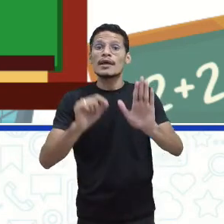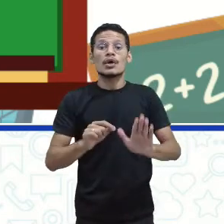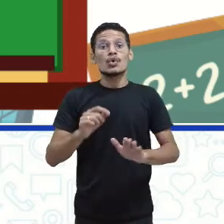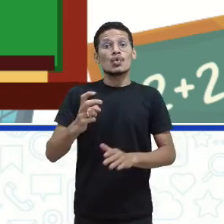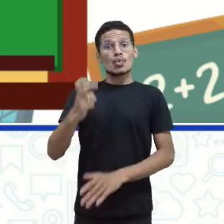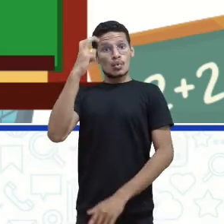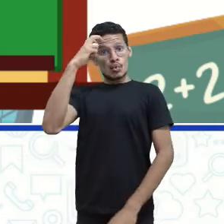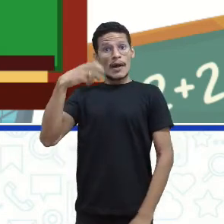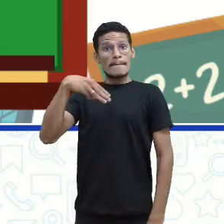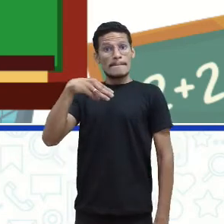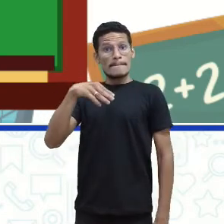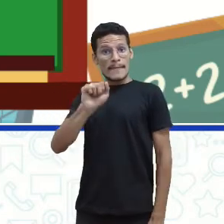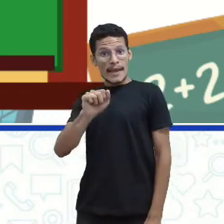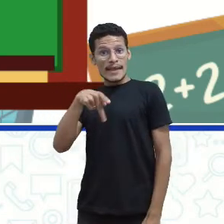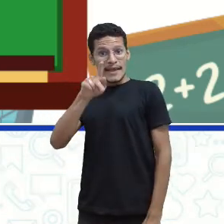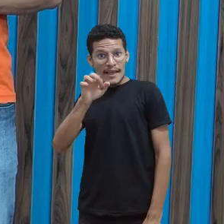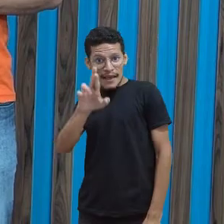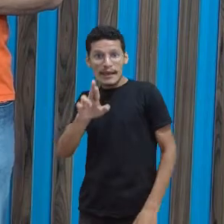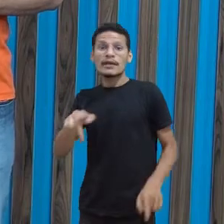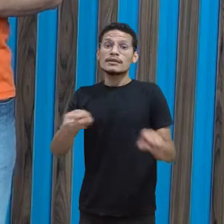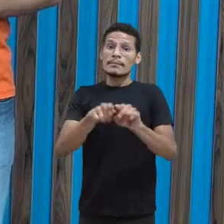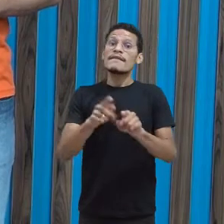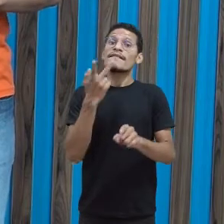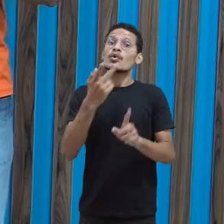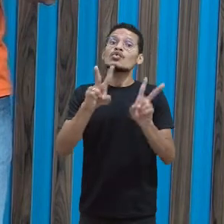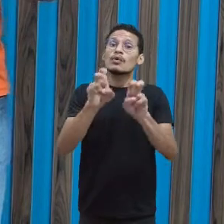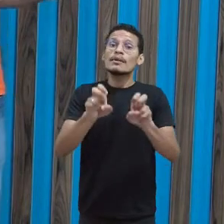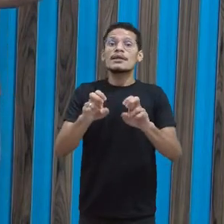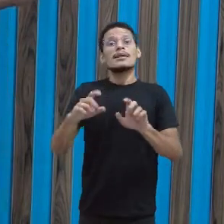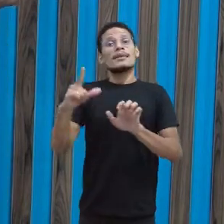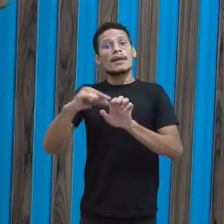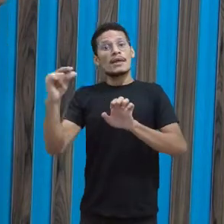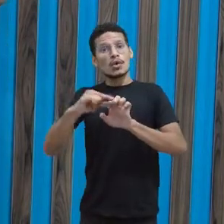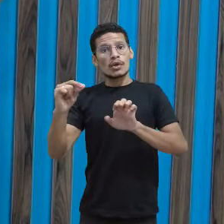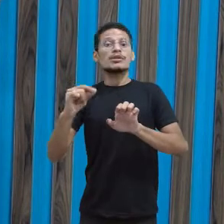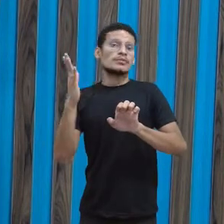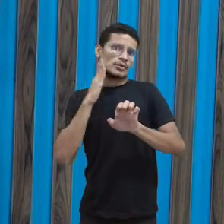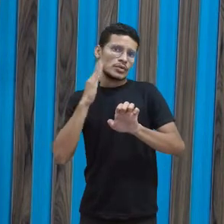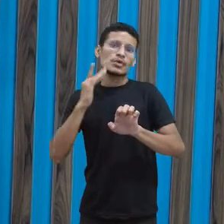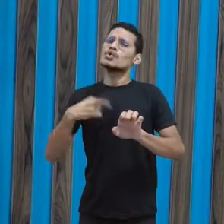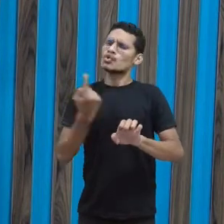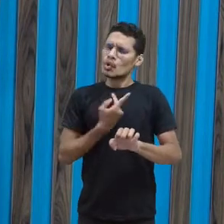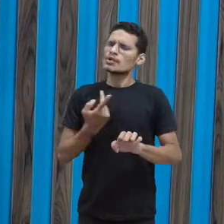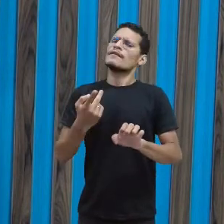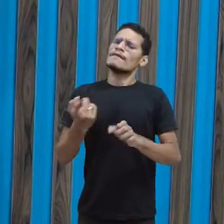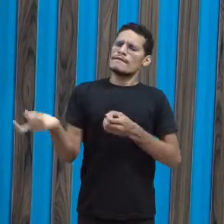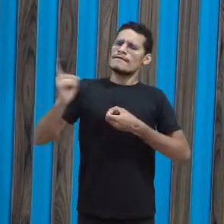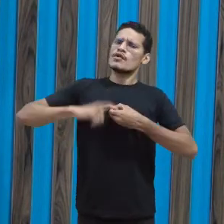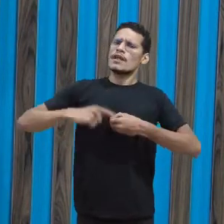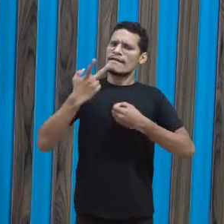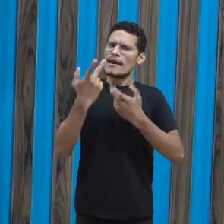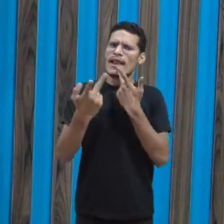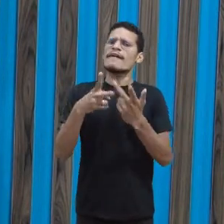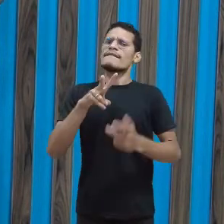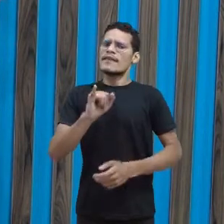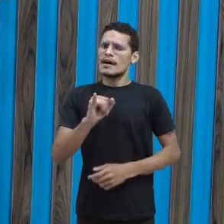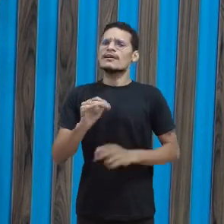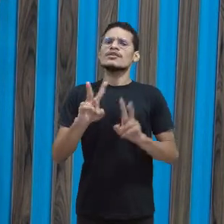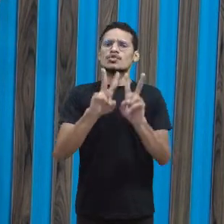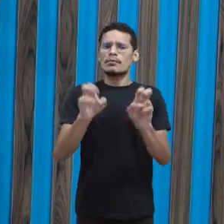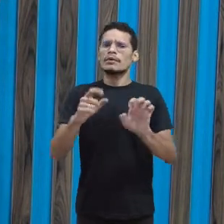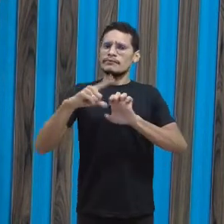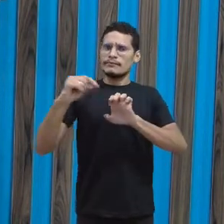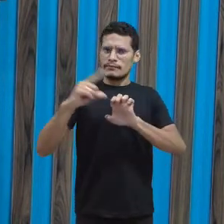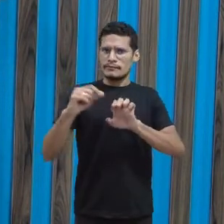e falamos também sobre o empreendedorismo, né, que é uma questão que a gente vai precisar voltar um pouco mais adiante para falar sobre esse empreendedorismo.